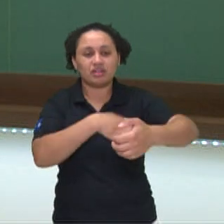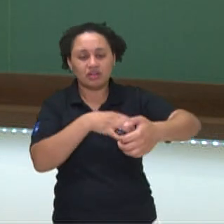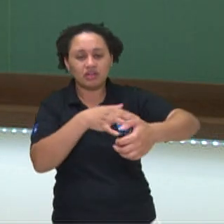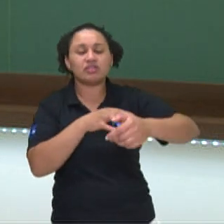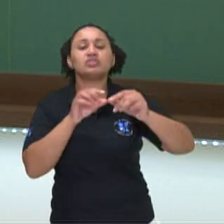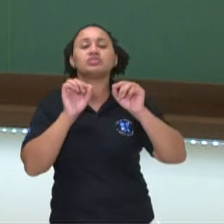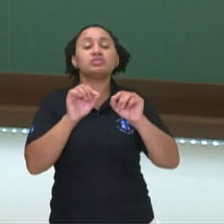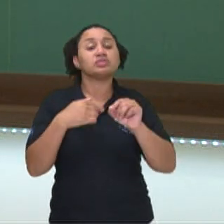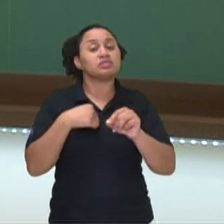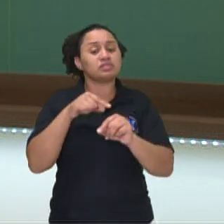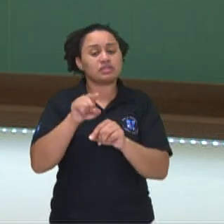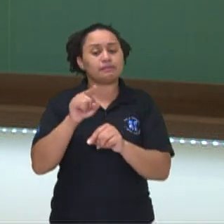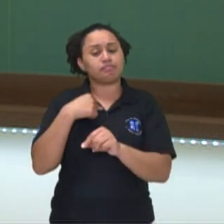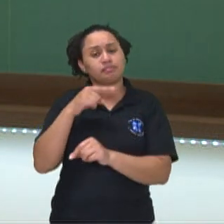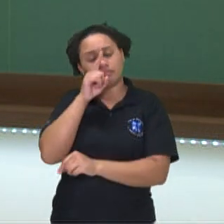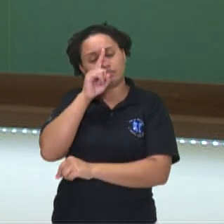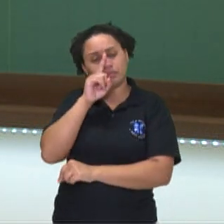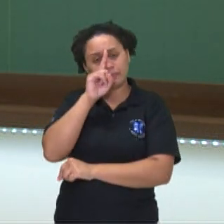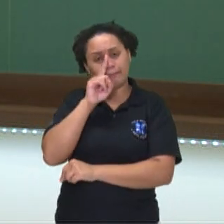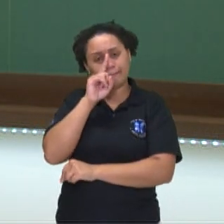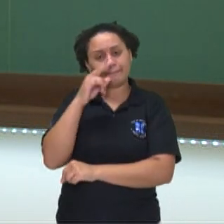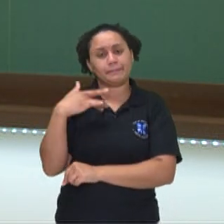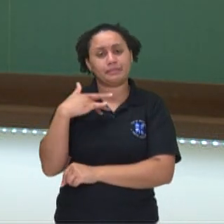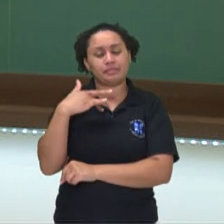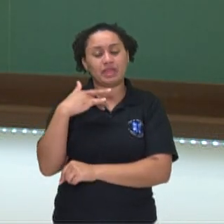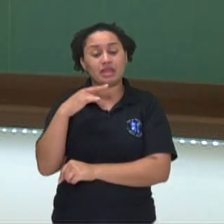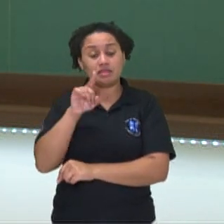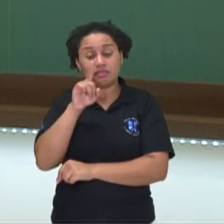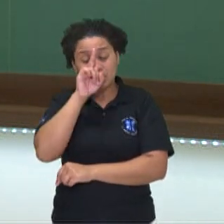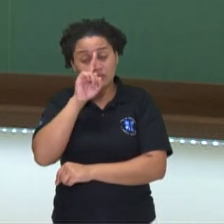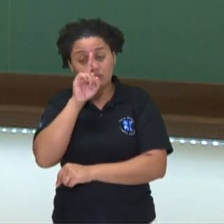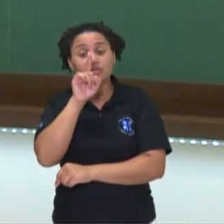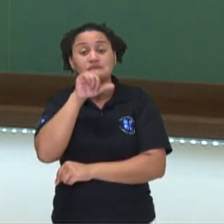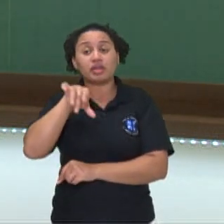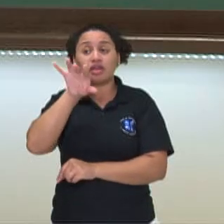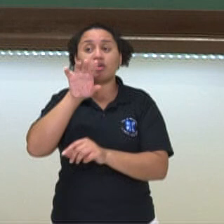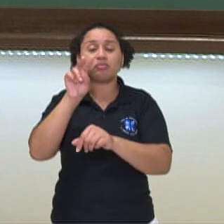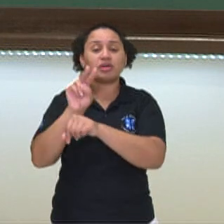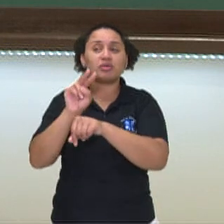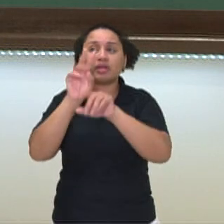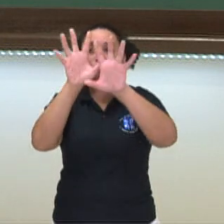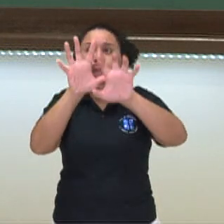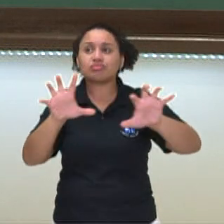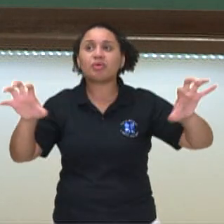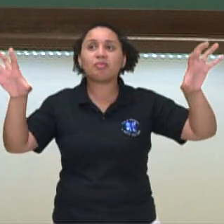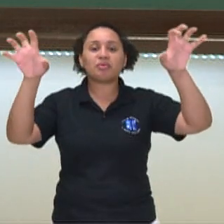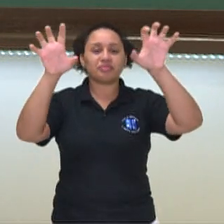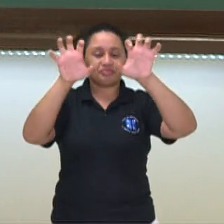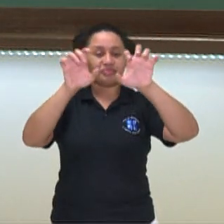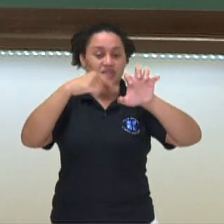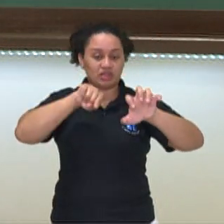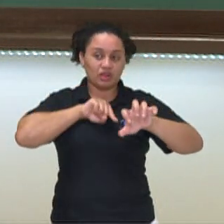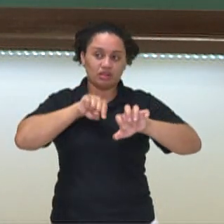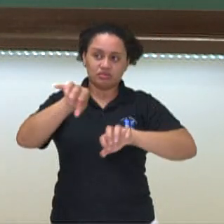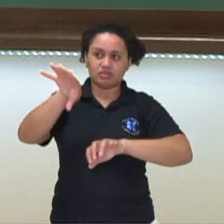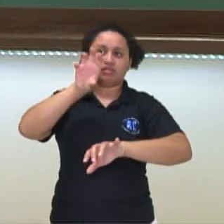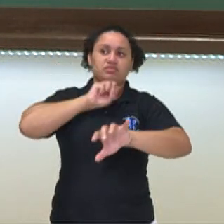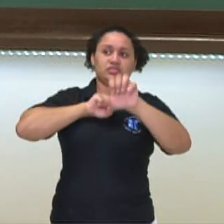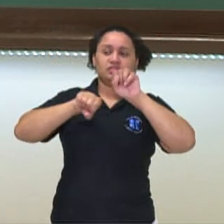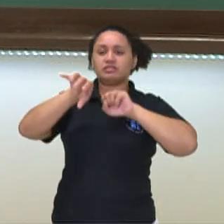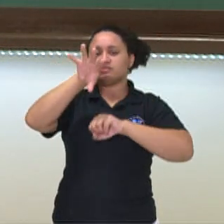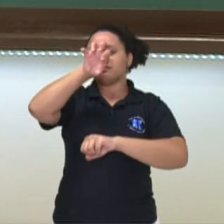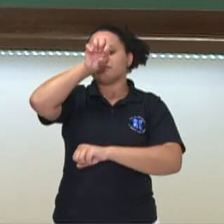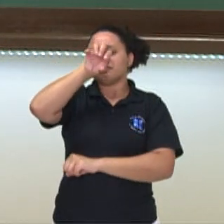ato bastante nocivo para a atmosfera. E sabendo que nós obtemos o ar que respiramos da